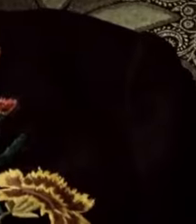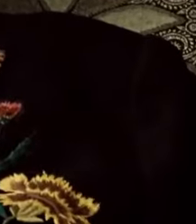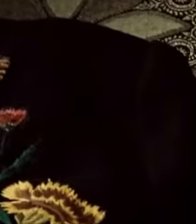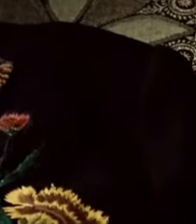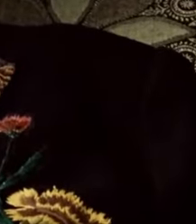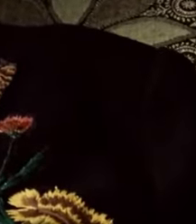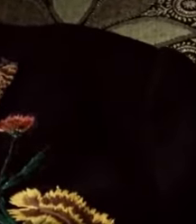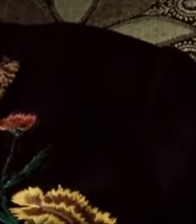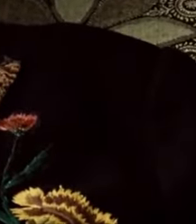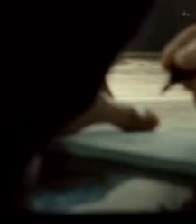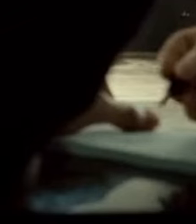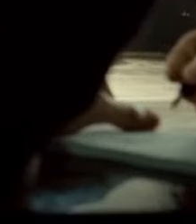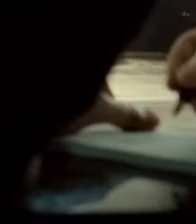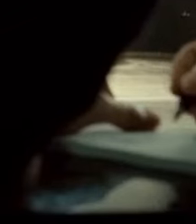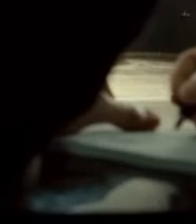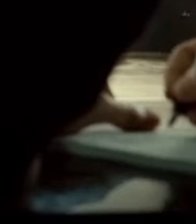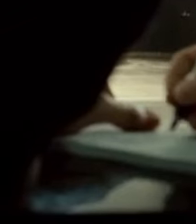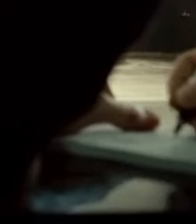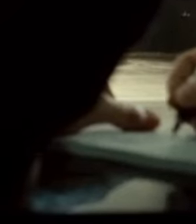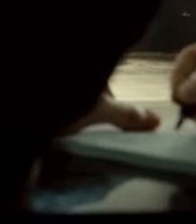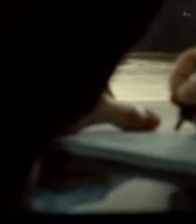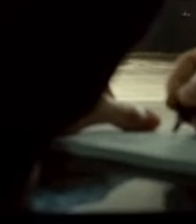da realidade.